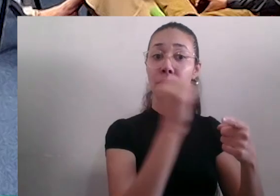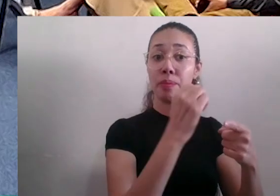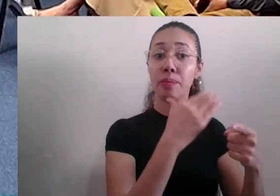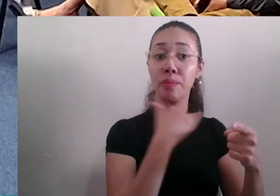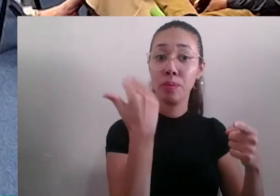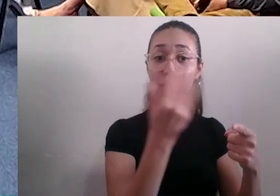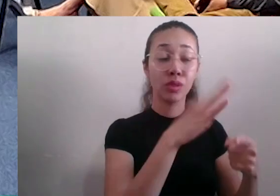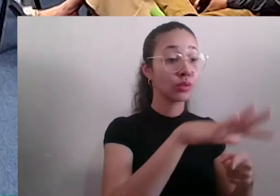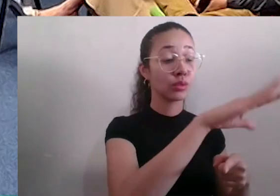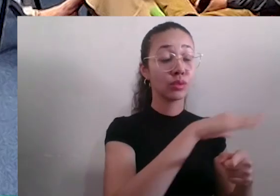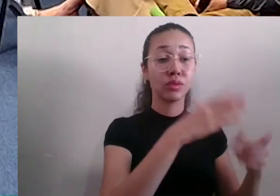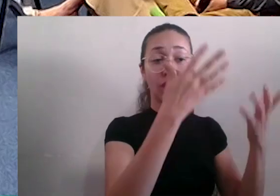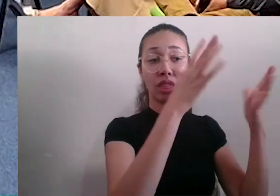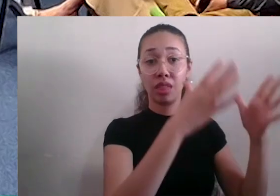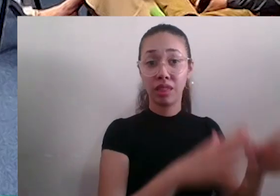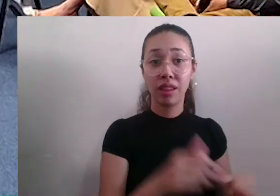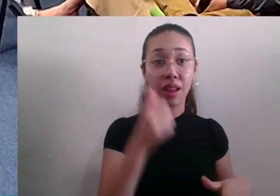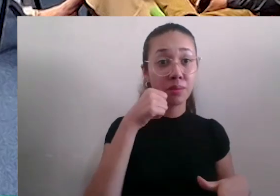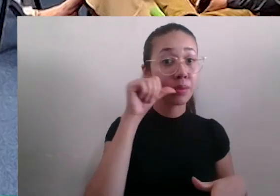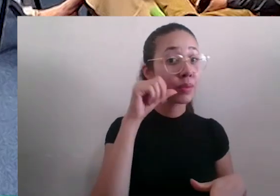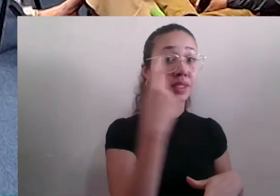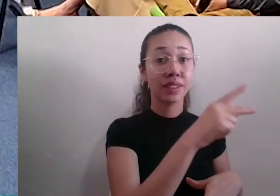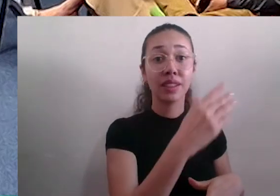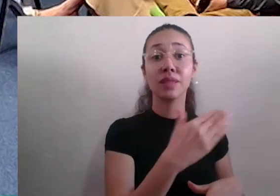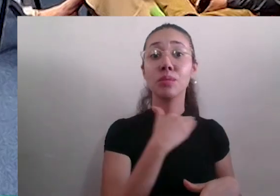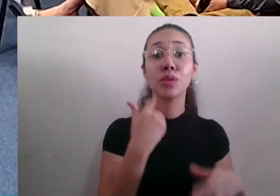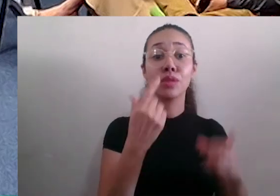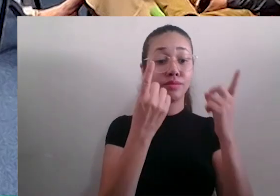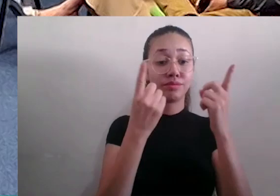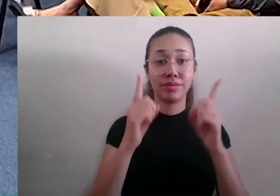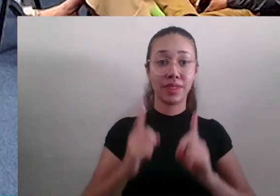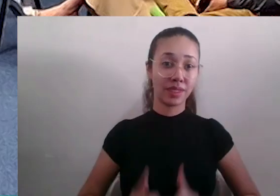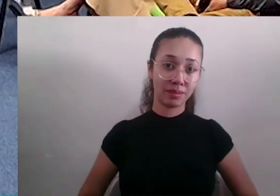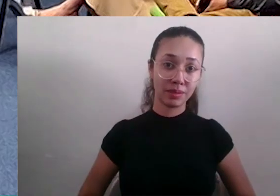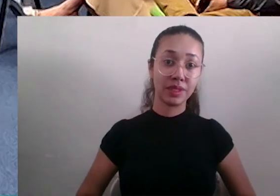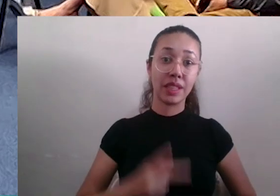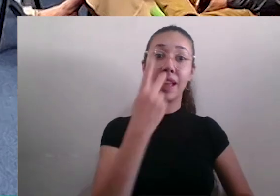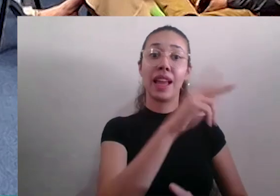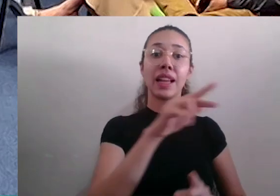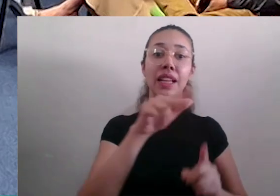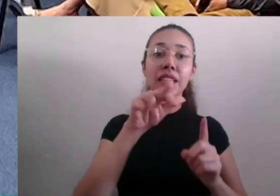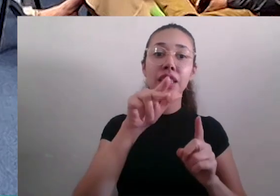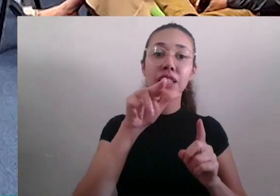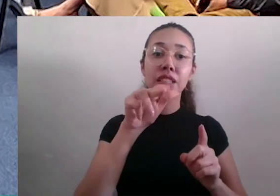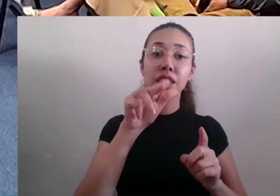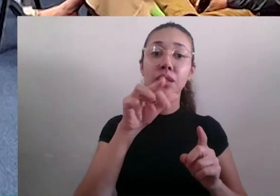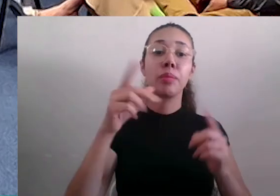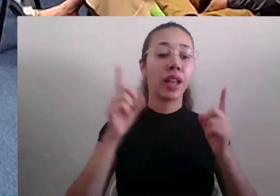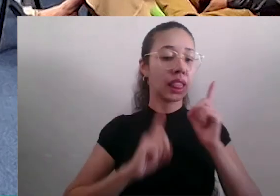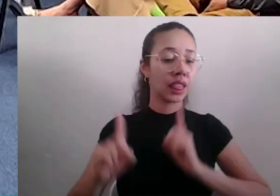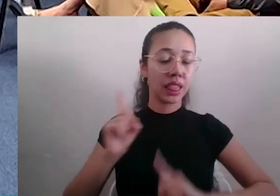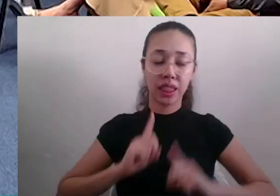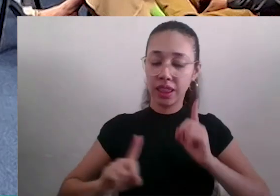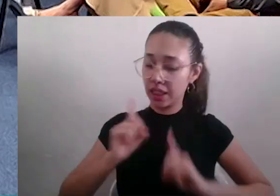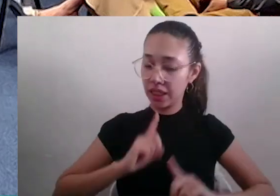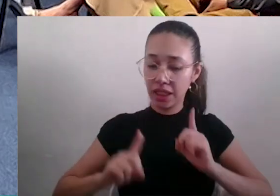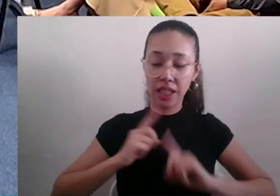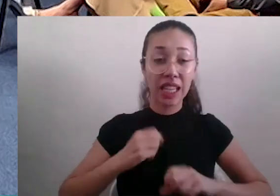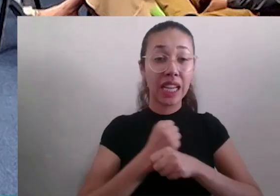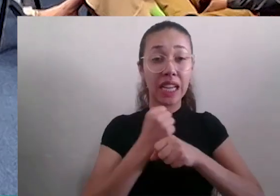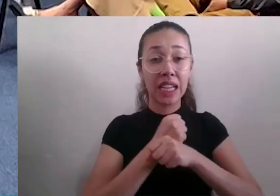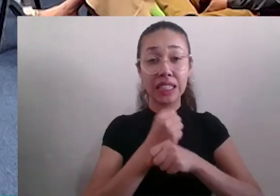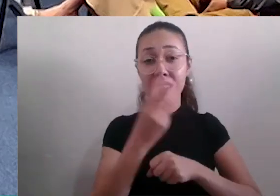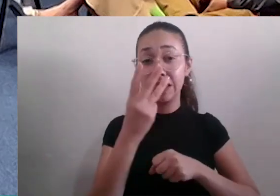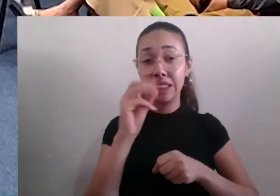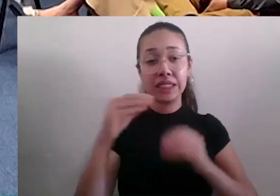morreu deprimida pouco tempo depois dela a irmã tá viva Mas tem uma depressão profunda até hoje já de 30 anos tipo não sai de